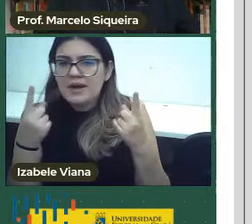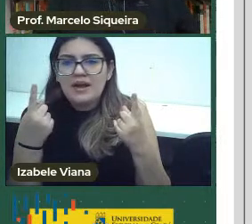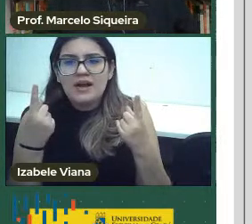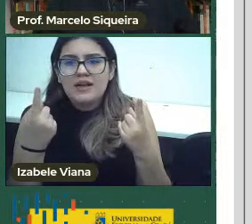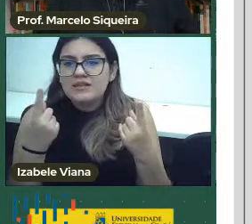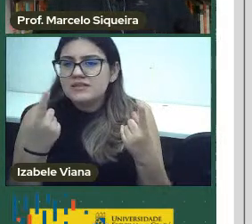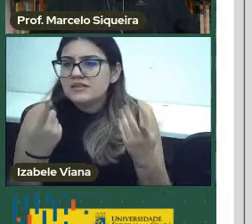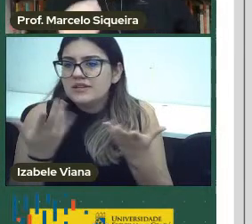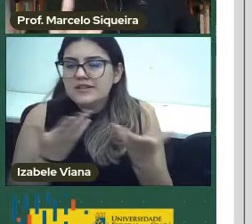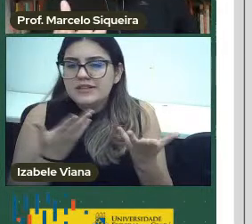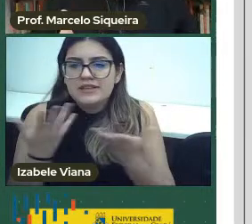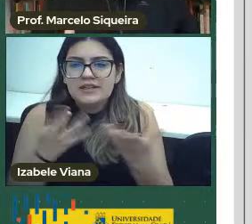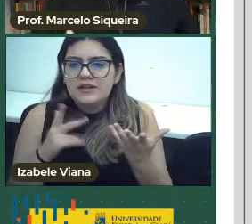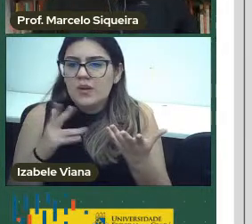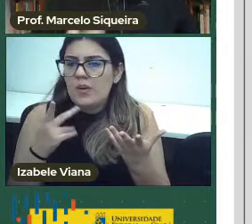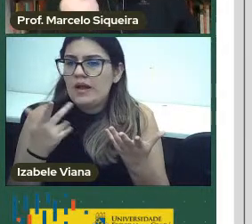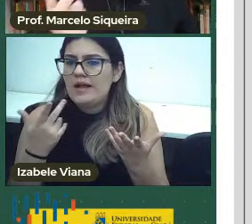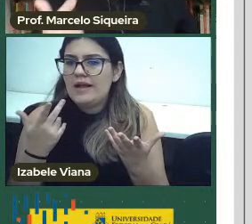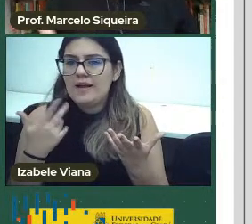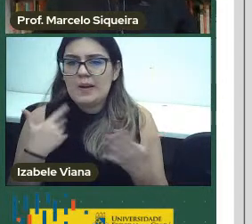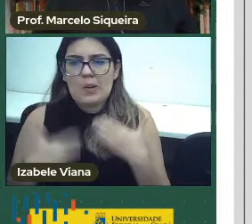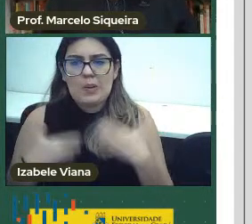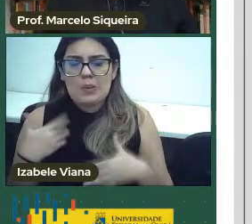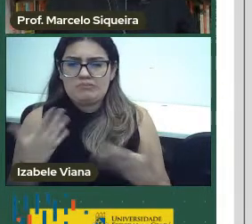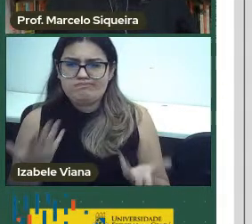tinha... E aí, né,